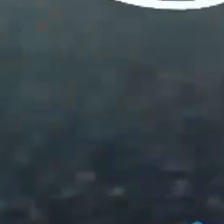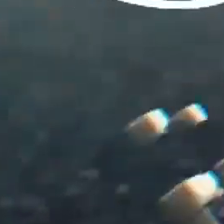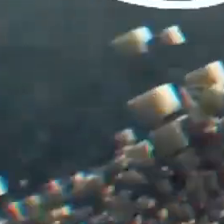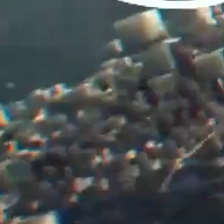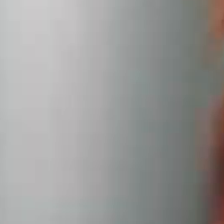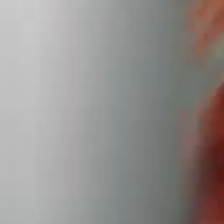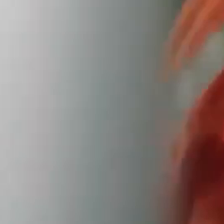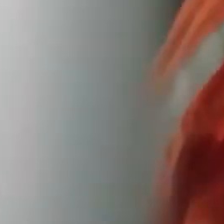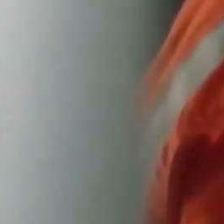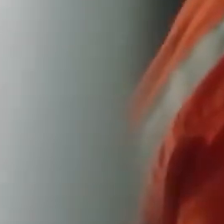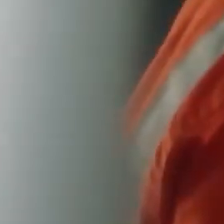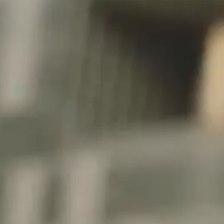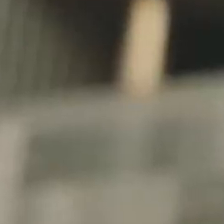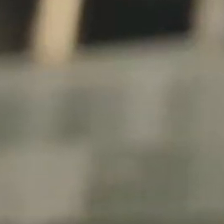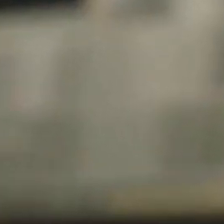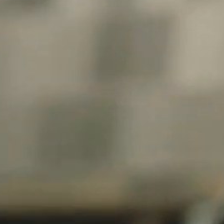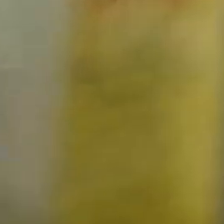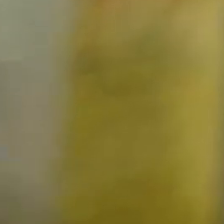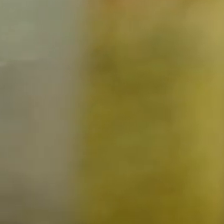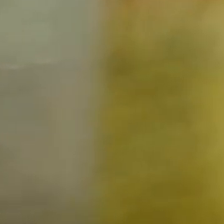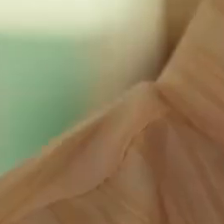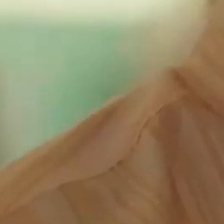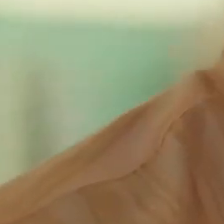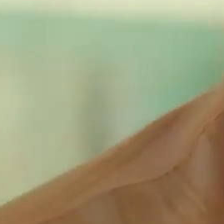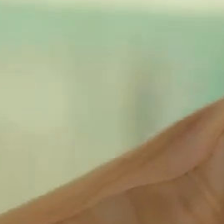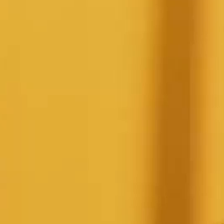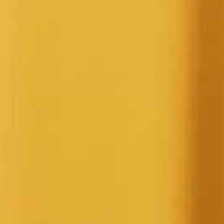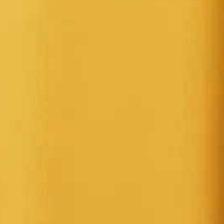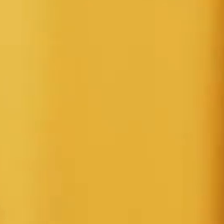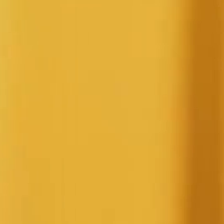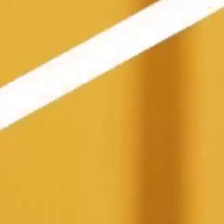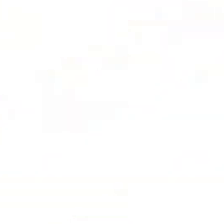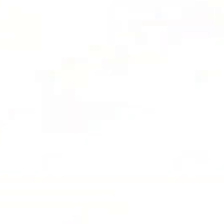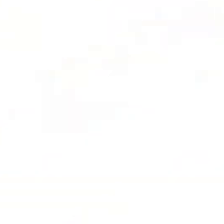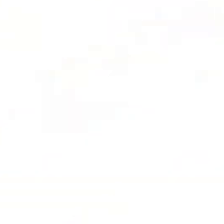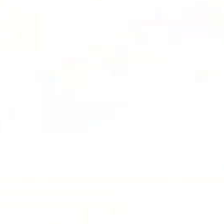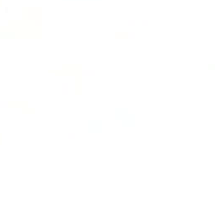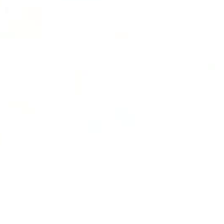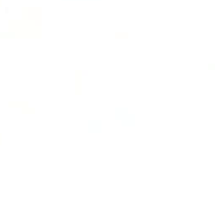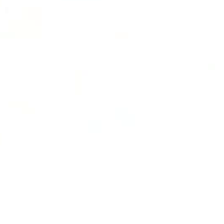energética justa. Petrobras, 70 anos. O Brasil é a nossa energia.